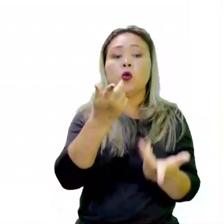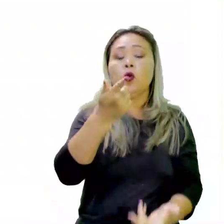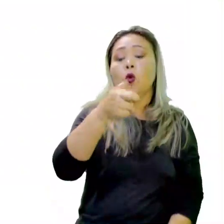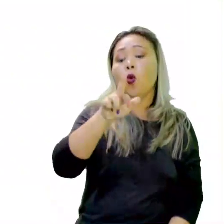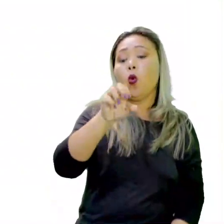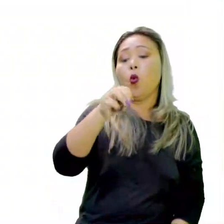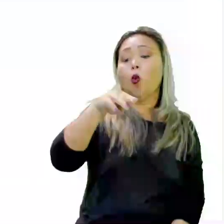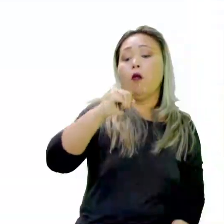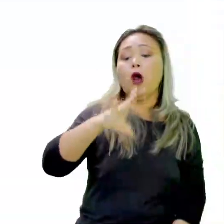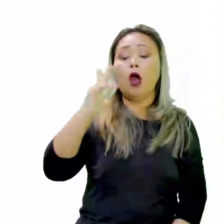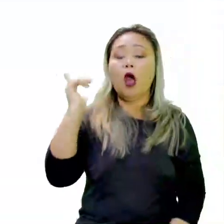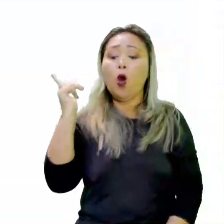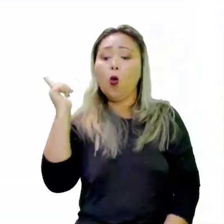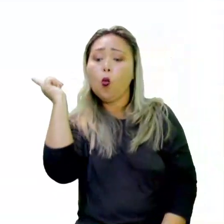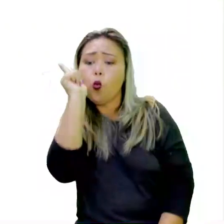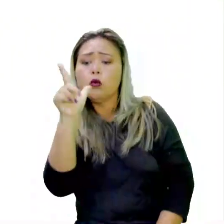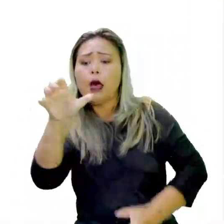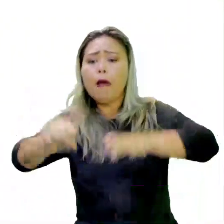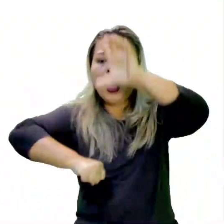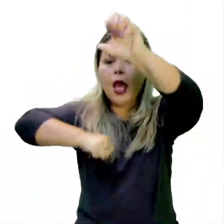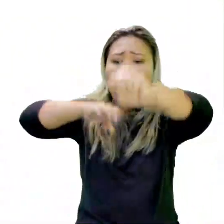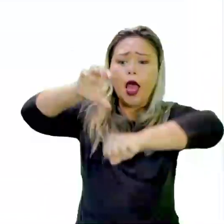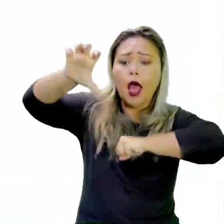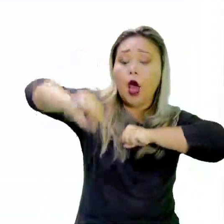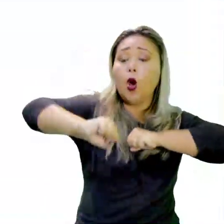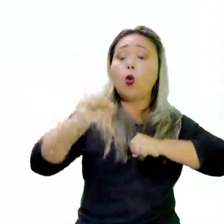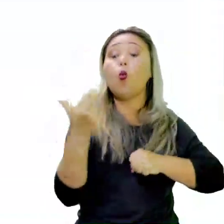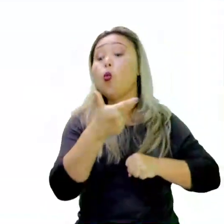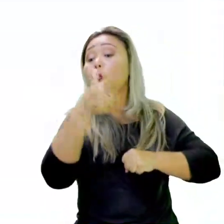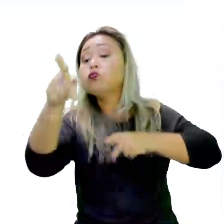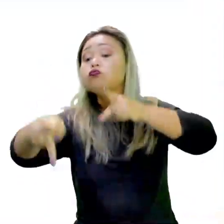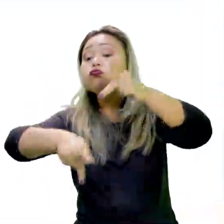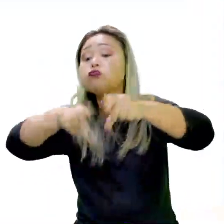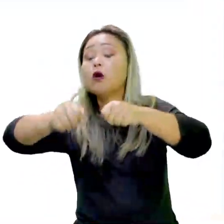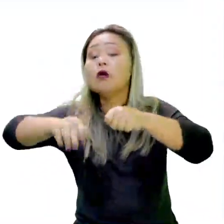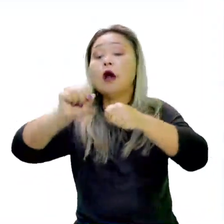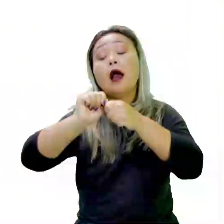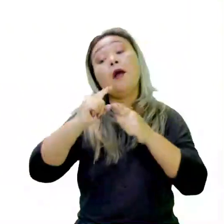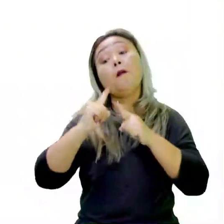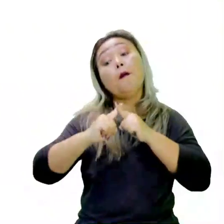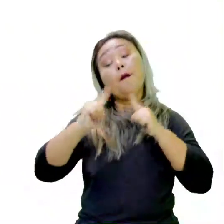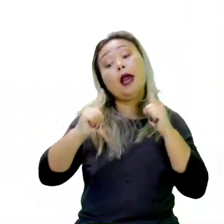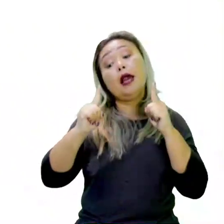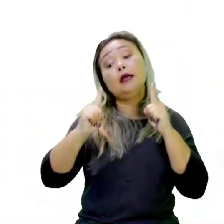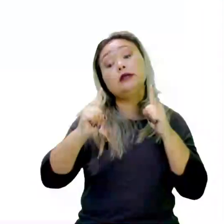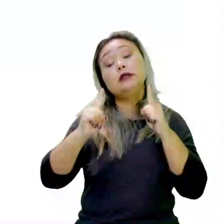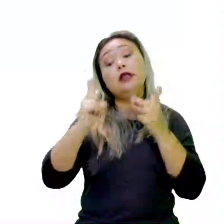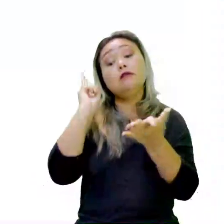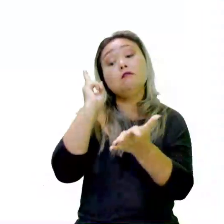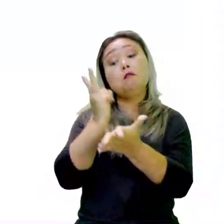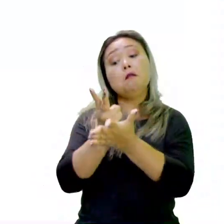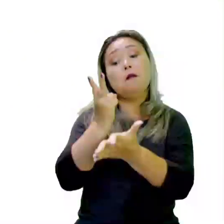conquistavam, invadiam, dominavam as outras civilizações, mas eles preservavam, eles